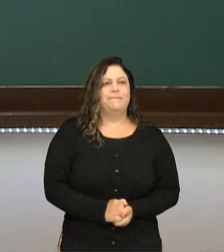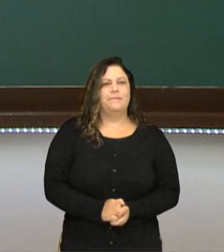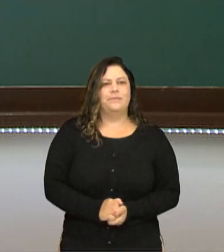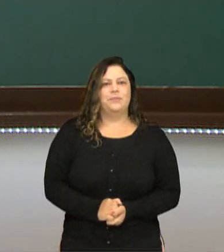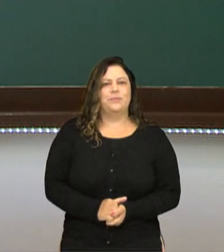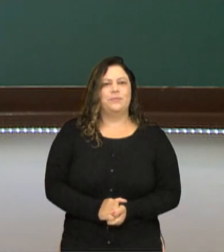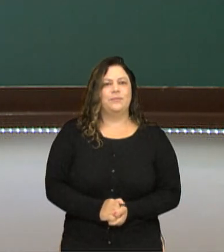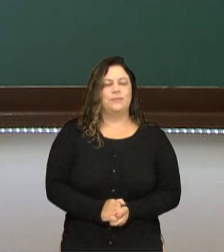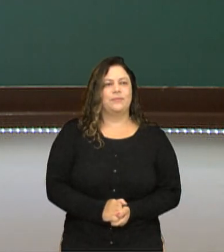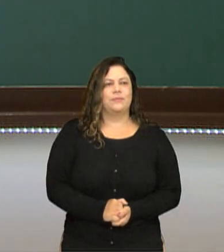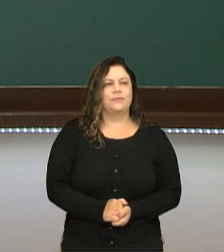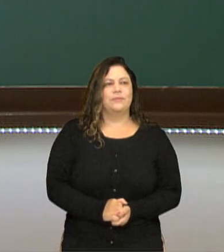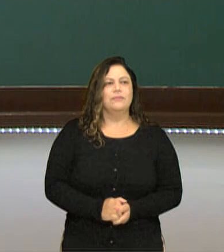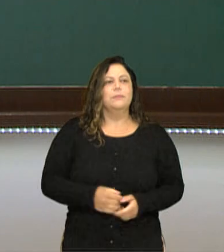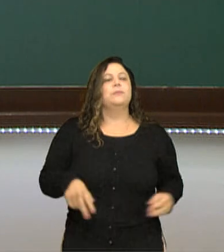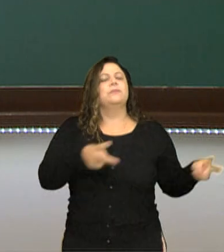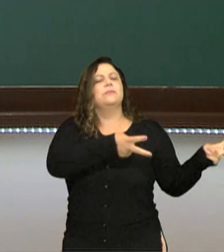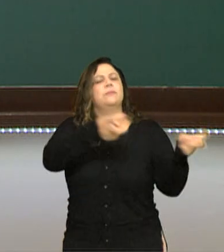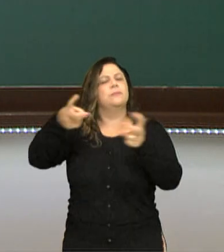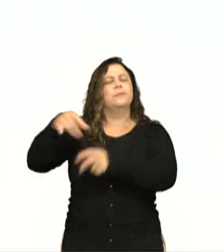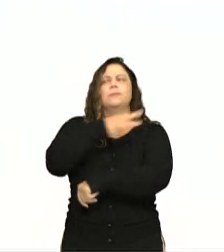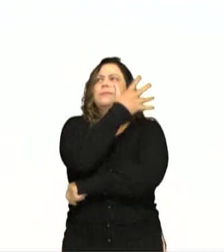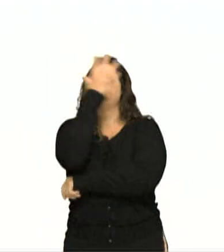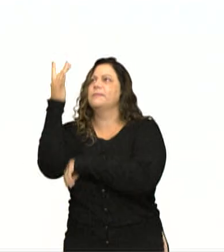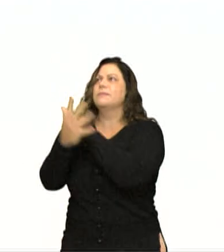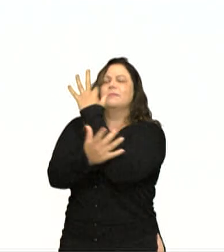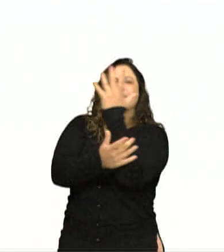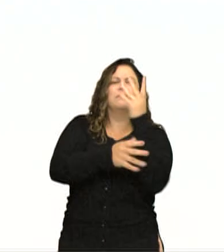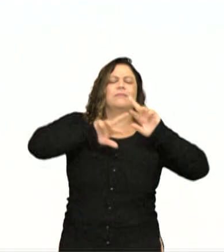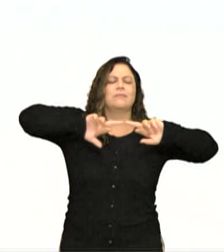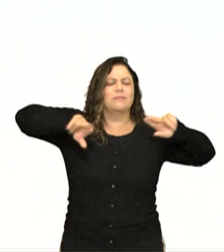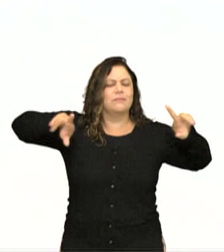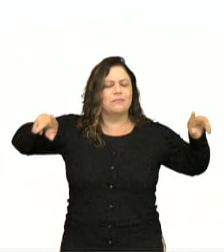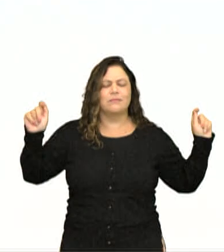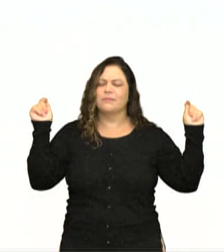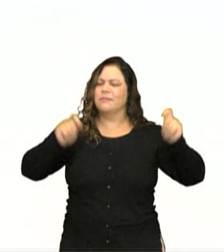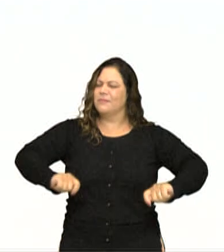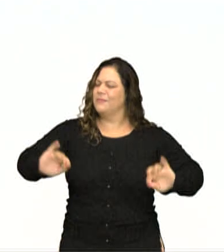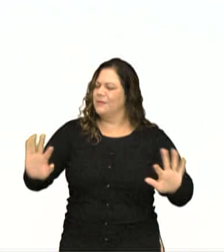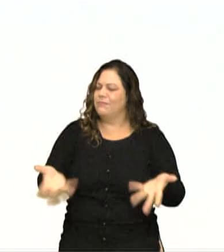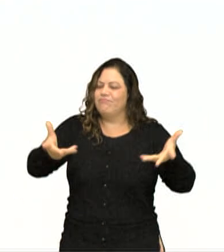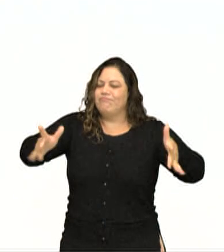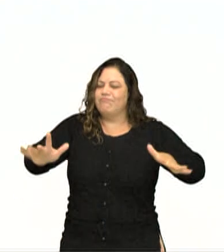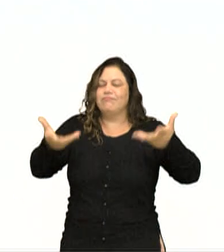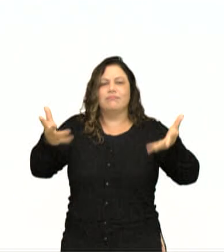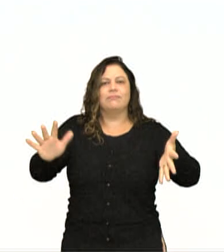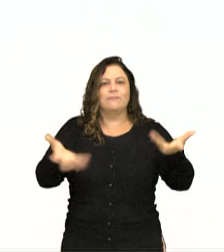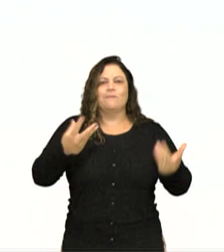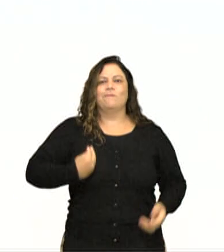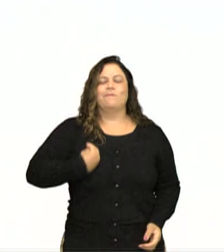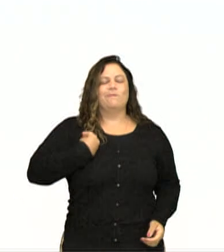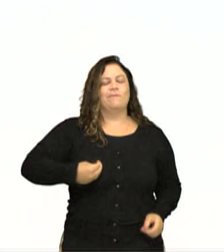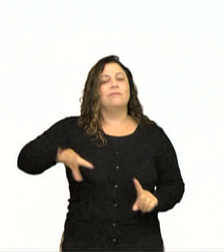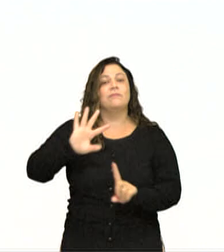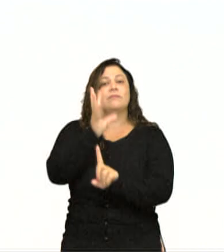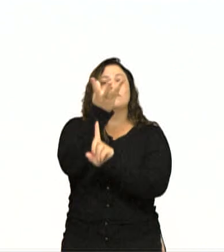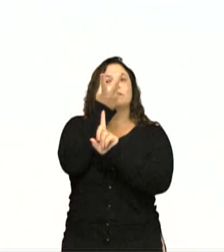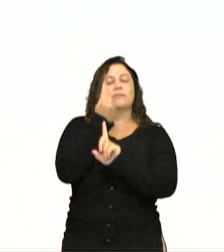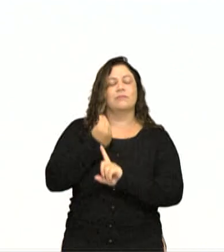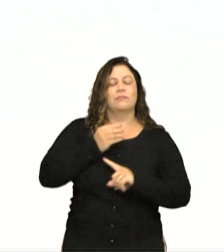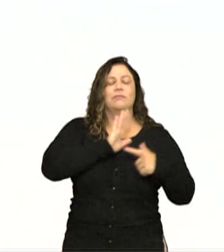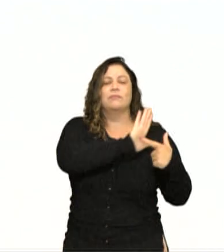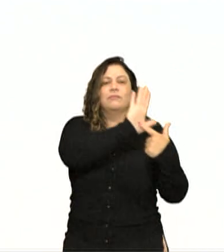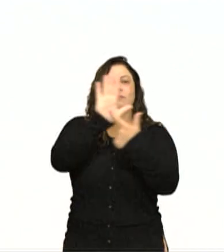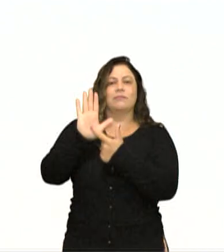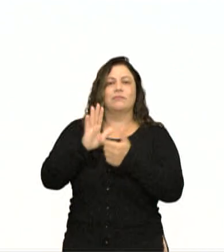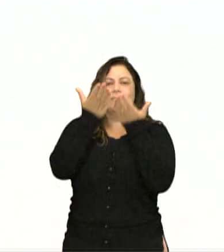Então, contemplando a natureza, o artista se empolgava pela vida e tenta, através da arte, exprimir suas manifestações.